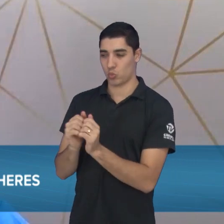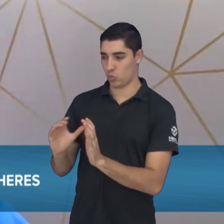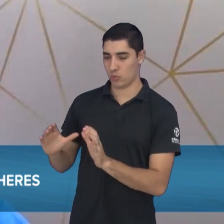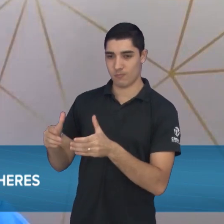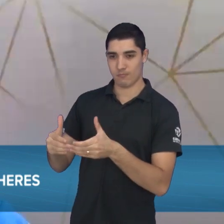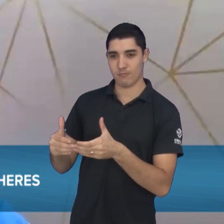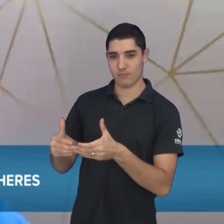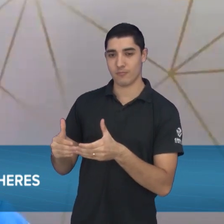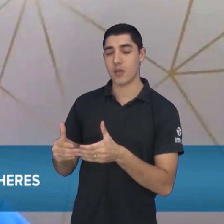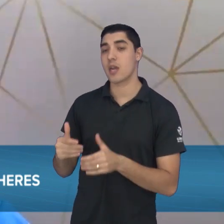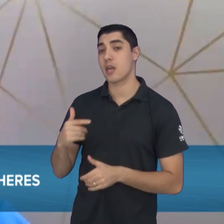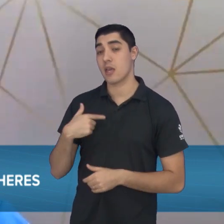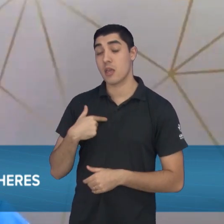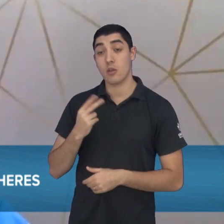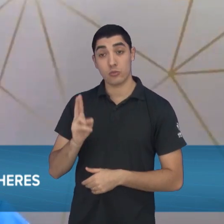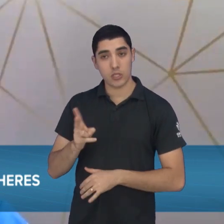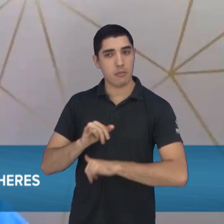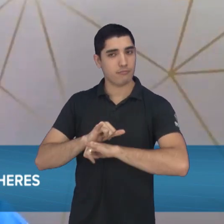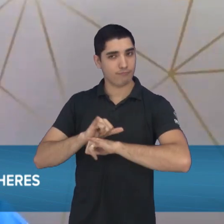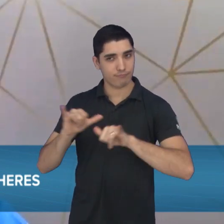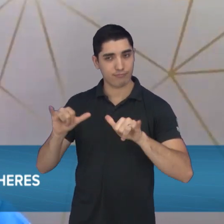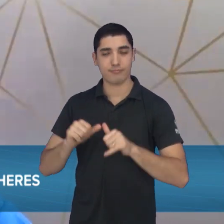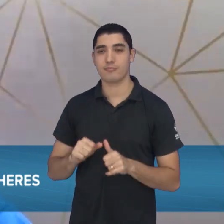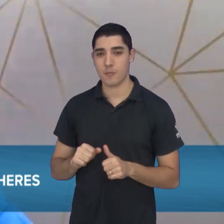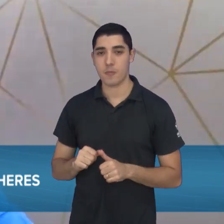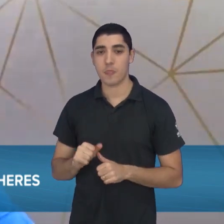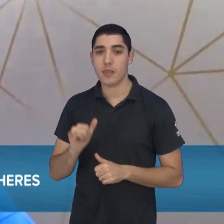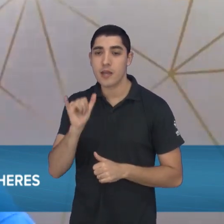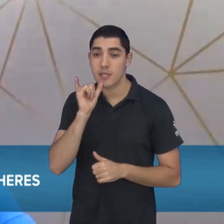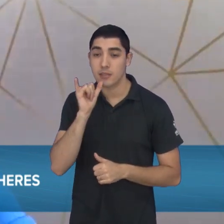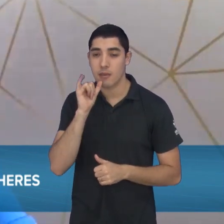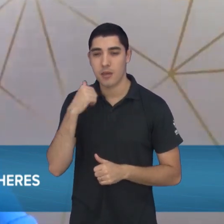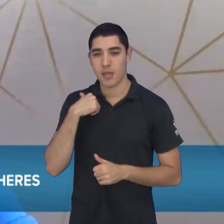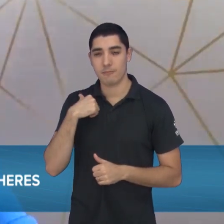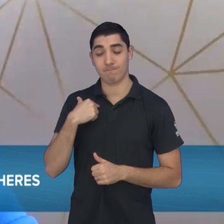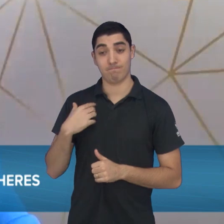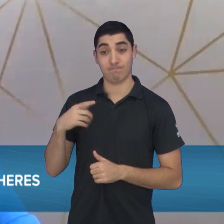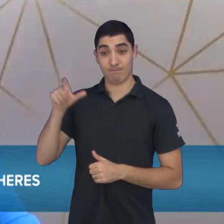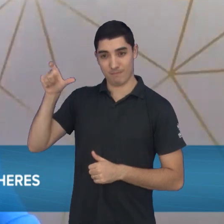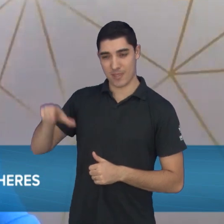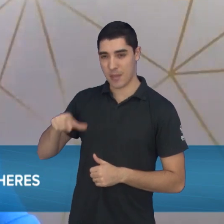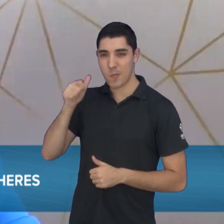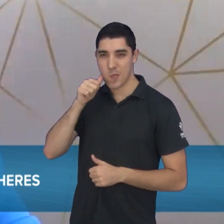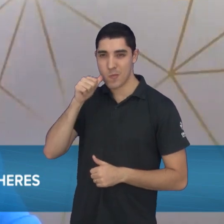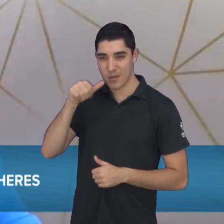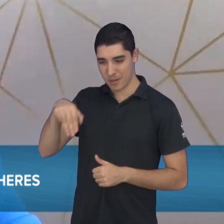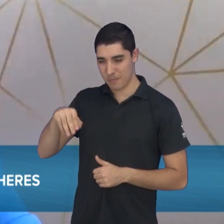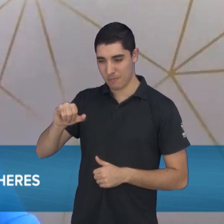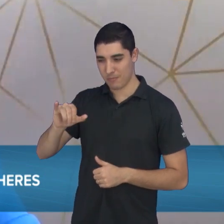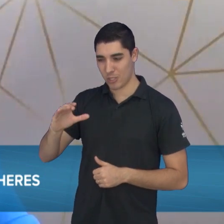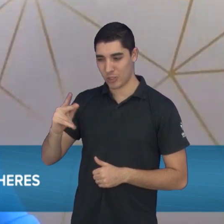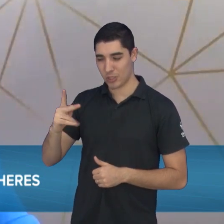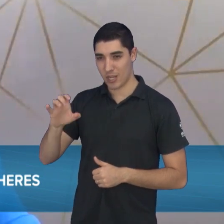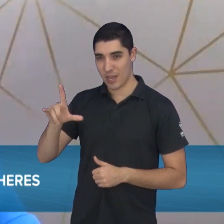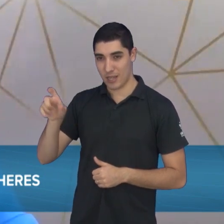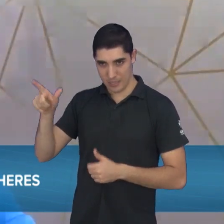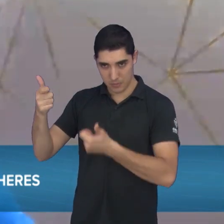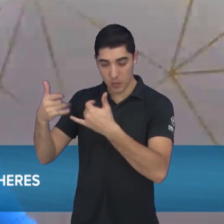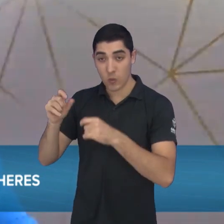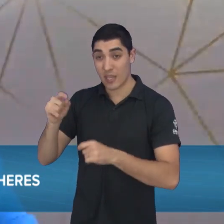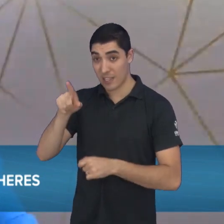Eu defendo muito isso. Então, me marcou isso que a Michelle falou, né? Vai tomar uma